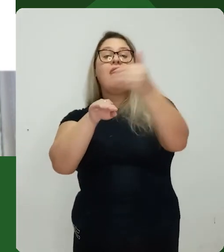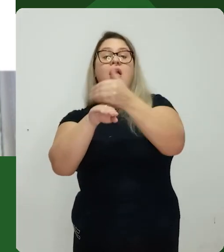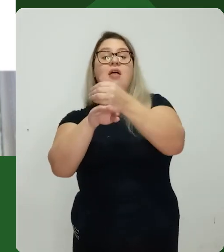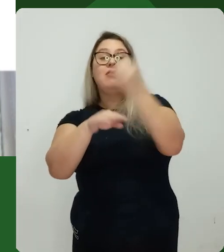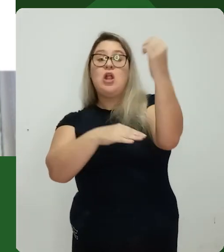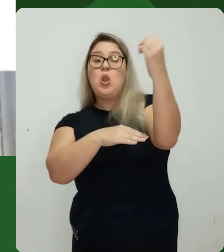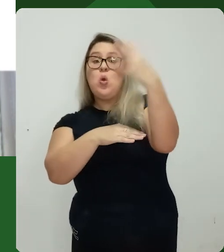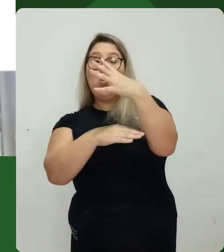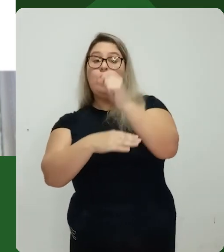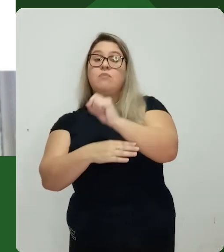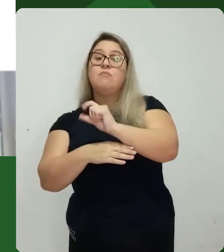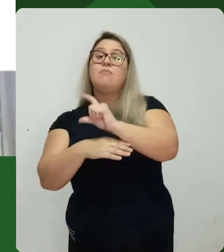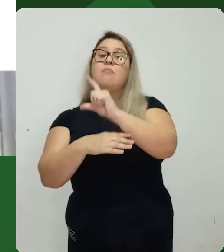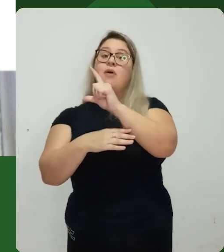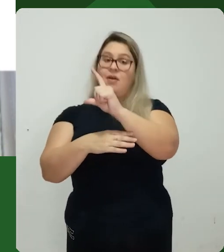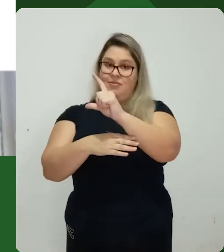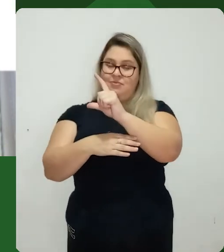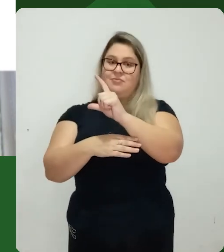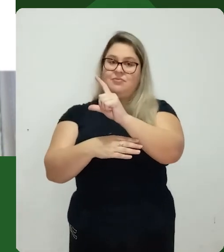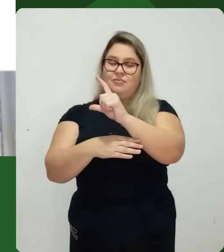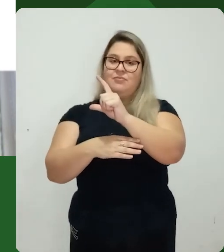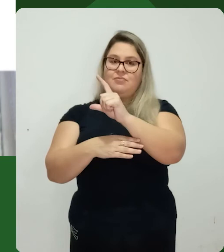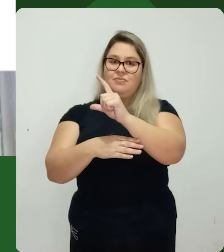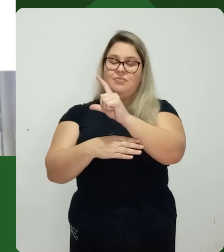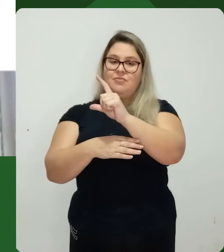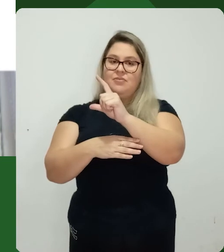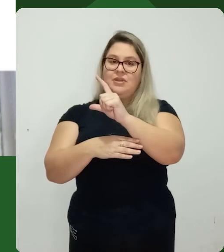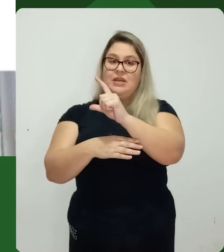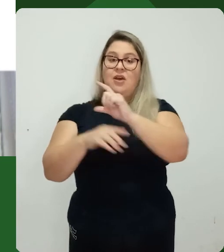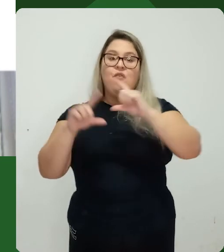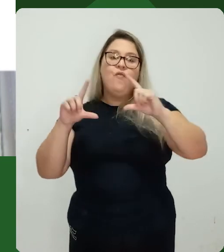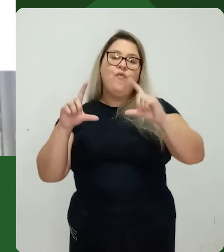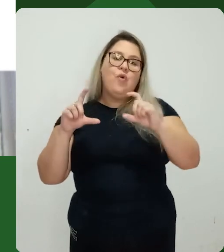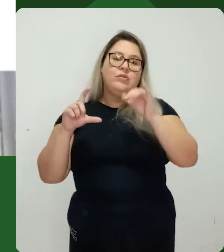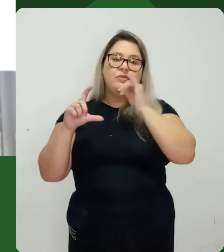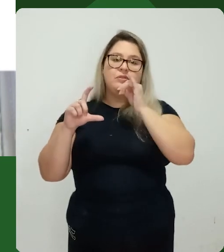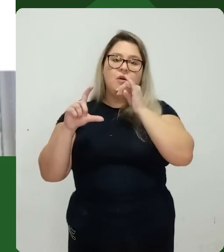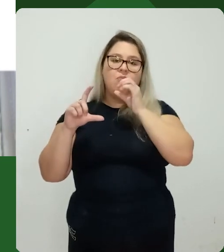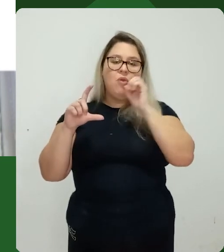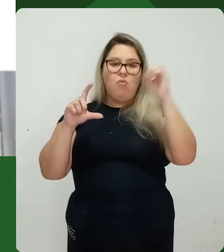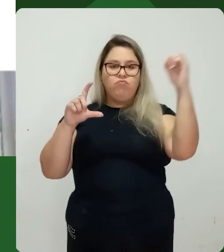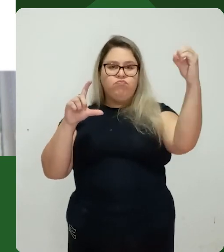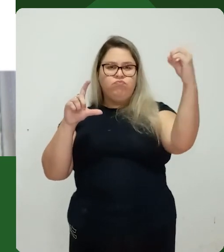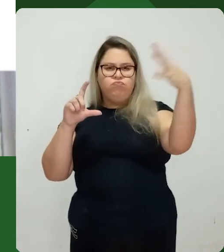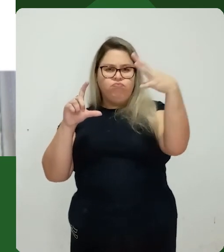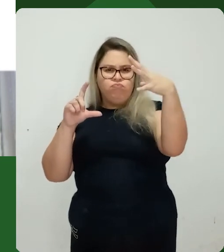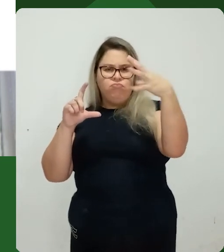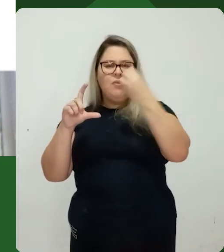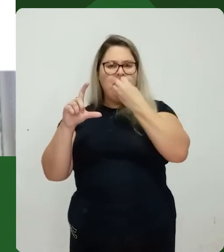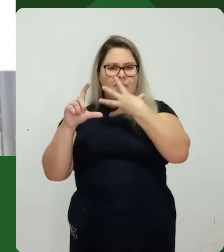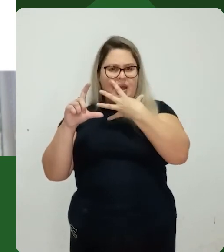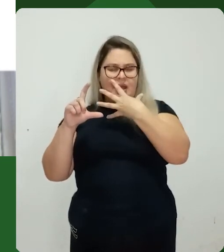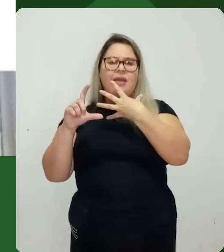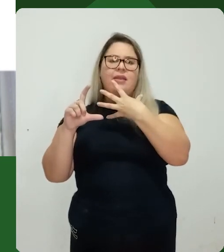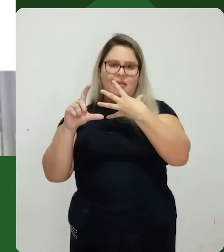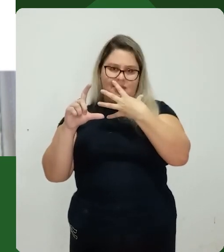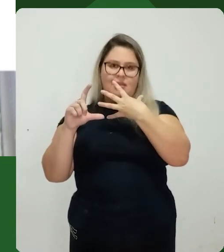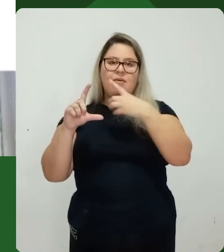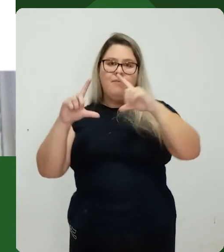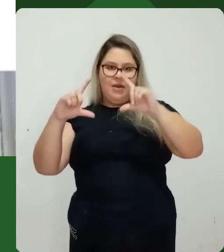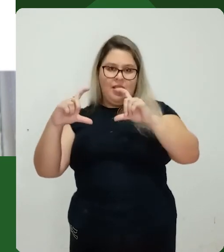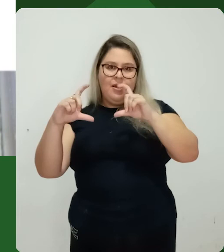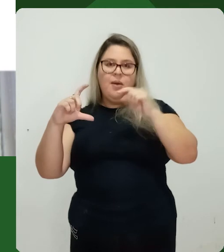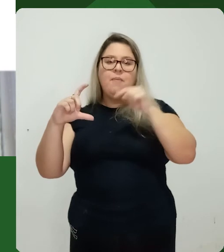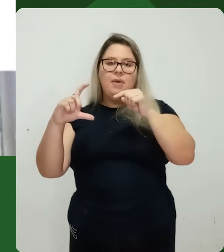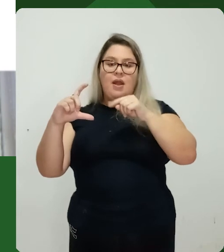aonde que está a luz. Sempre que você está para o lado positivo, significa que está entrando bastante luz, está entrando mais luz do que a câmera entende que é